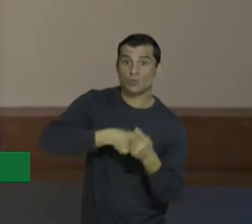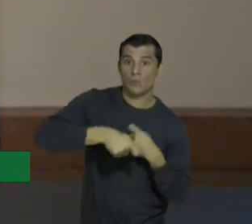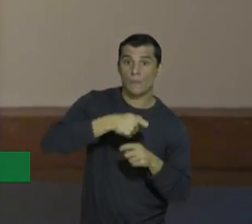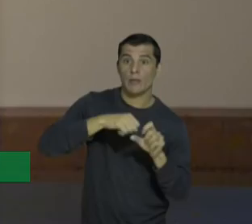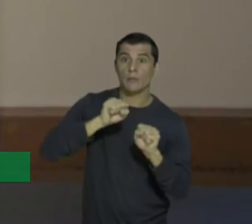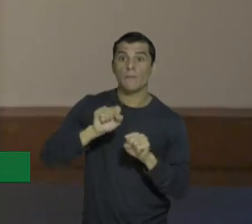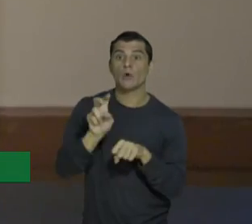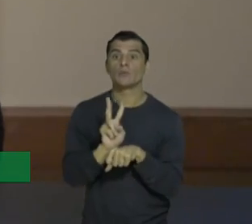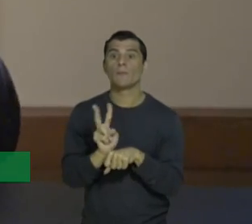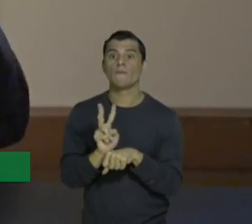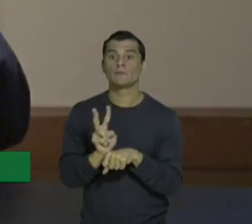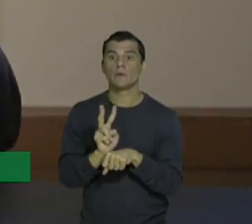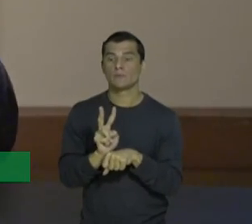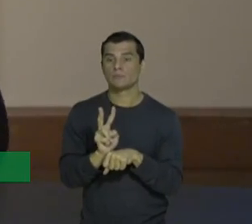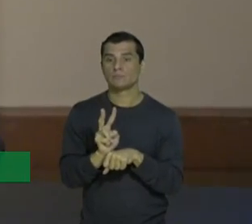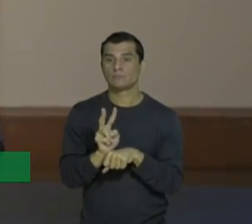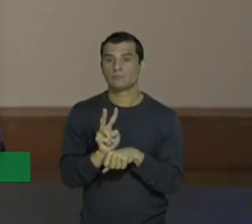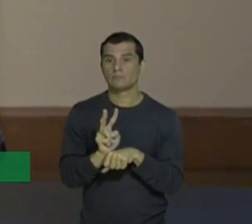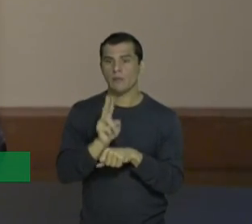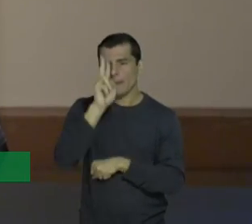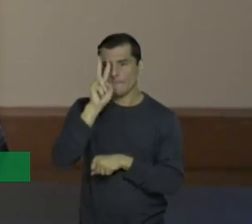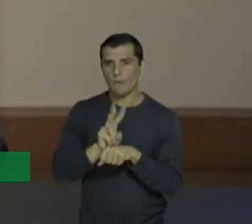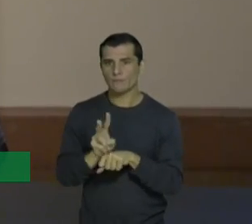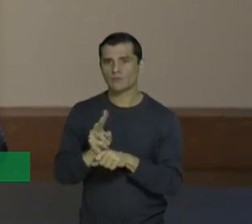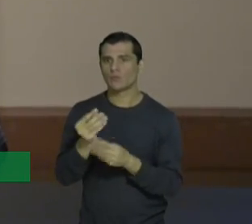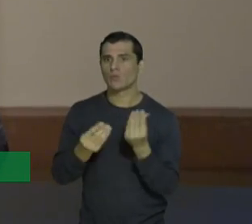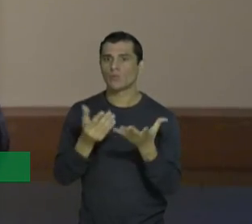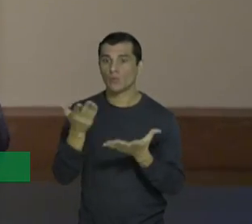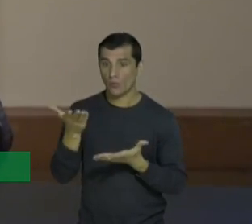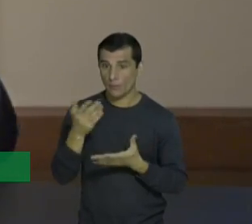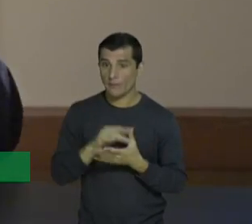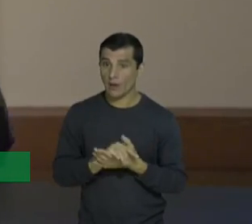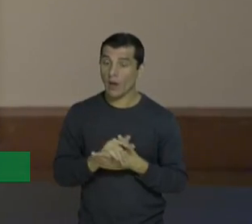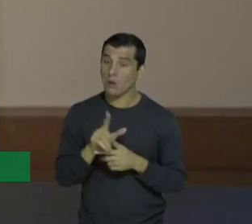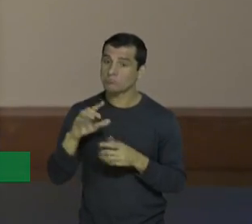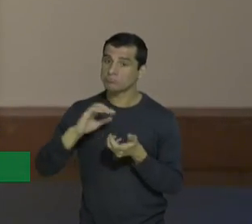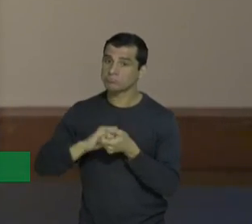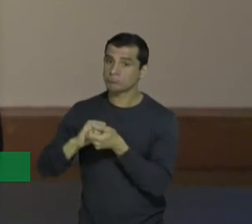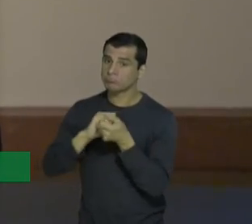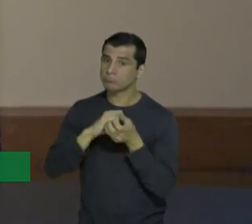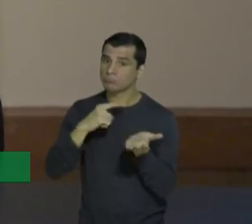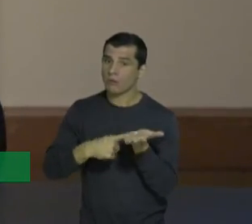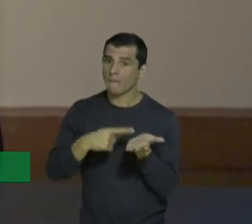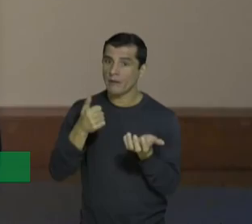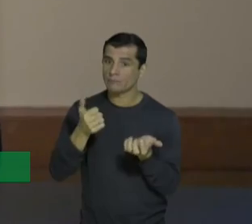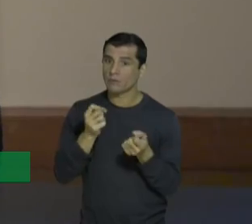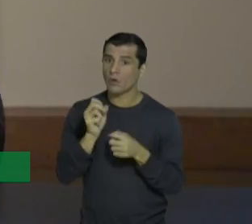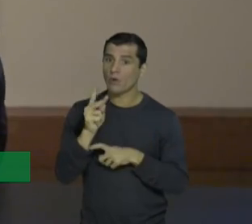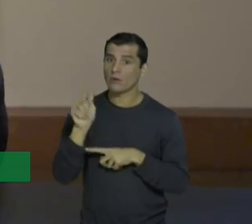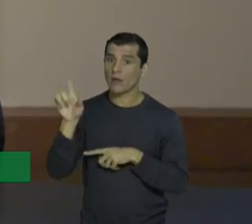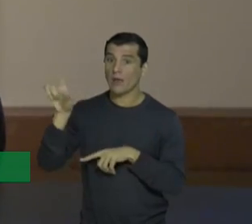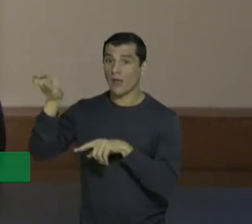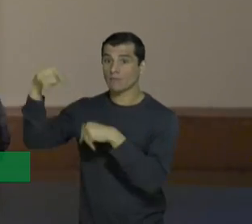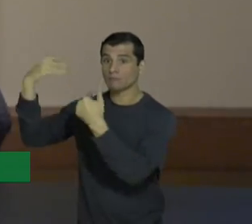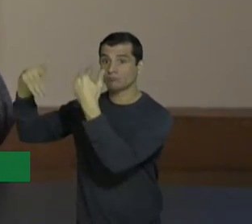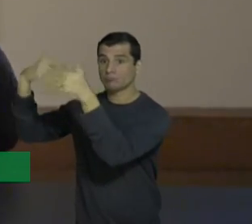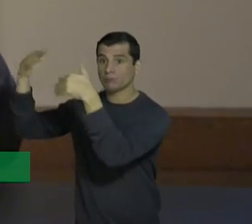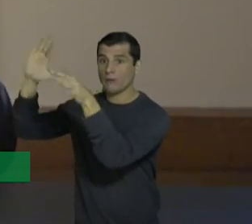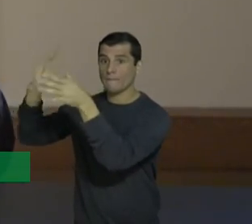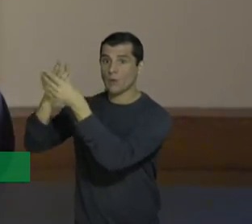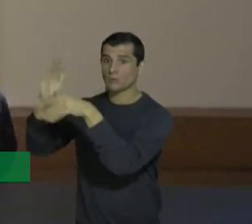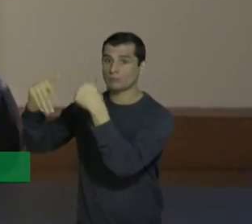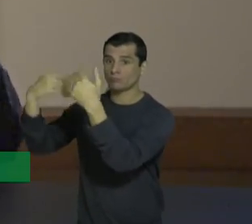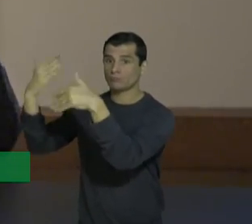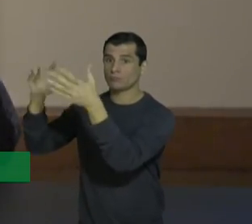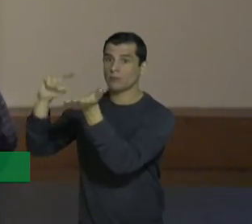provisória né uma vez que for acordado eh enquanto que o processo de ratificação eh dos do acordo